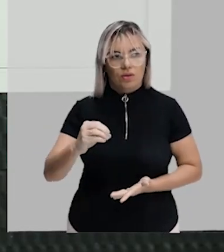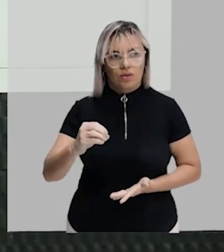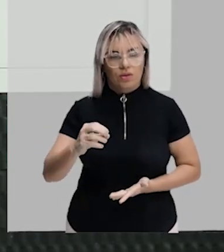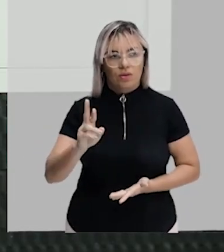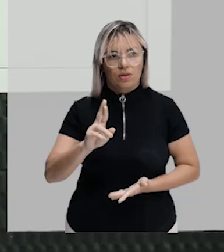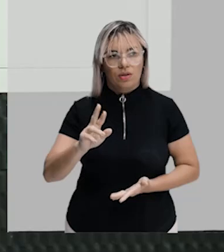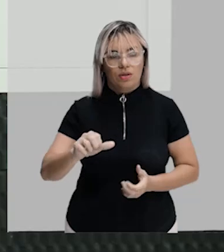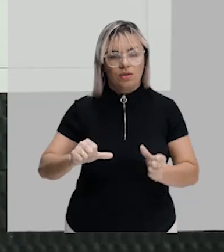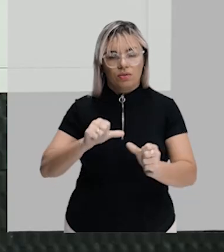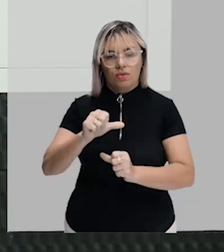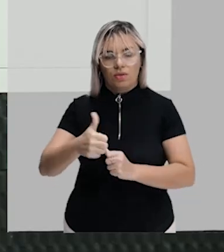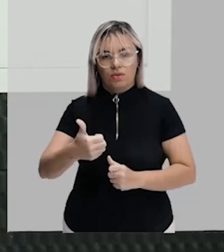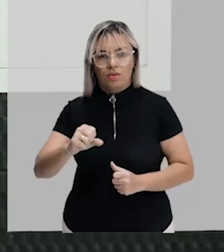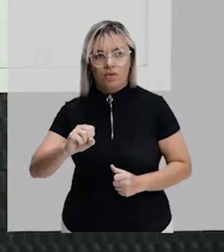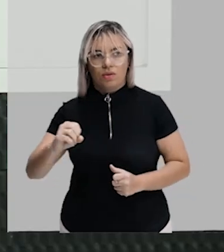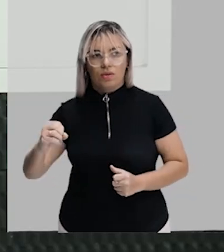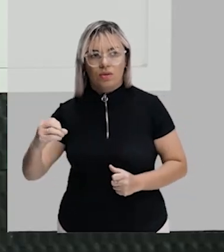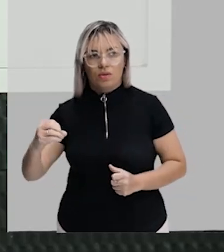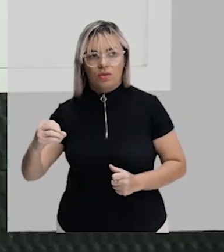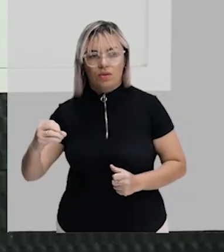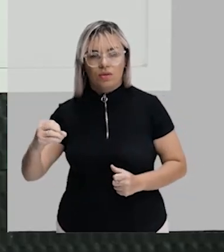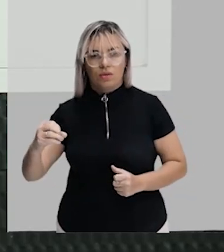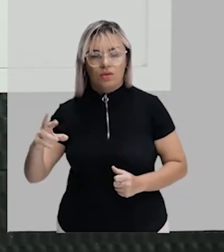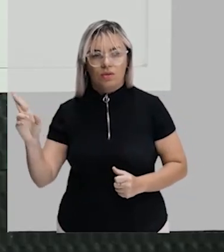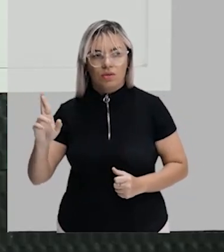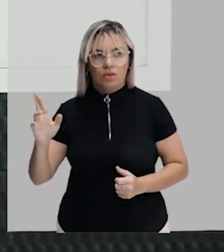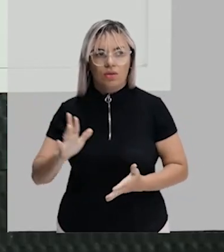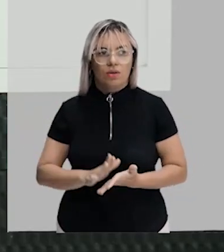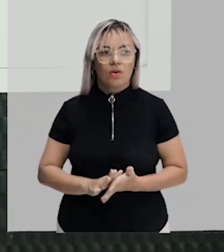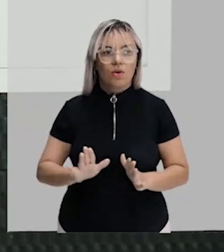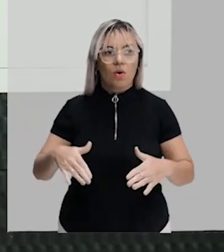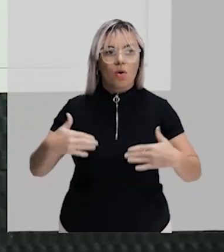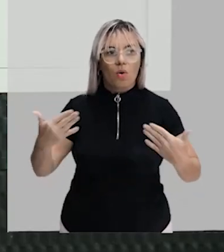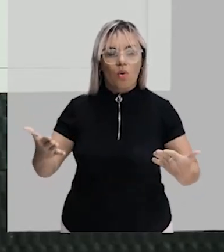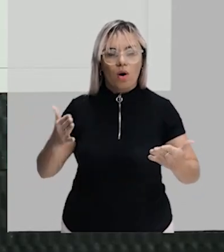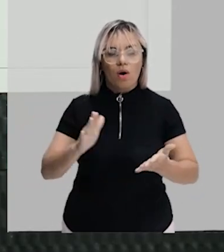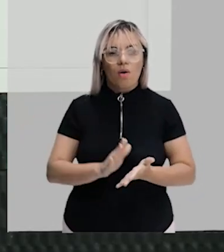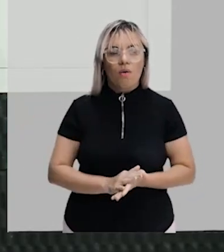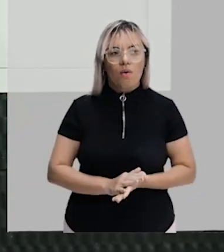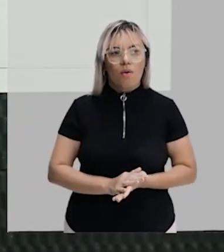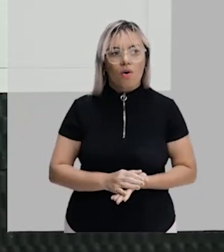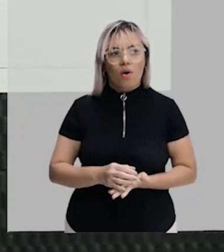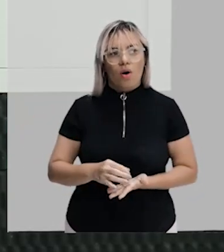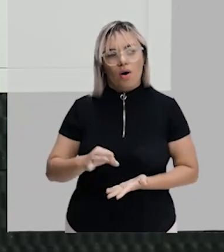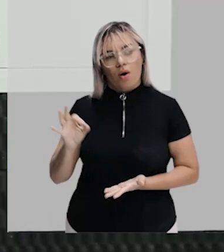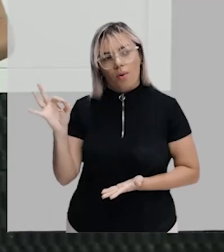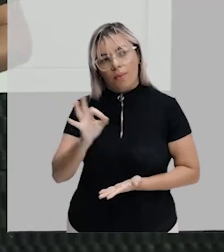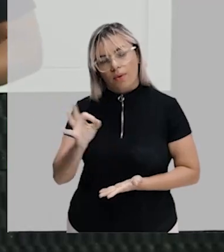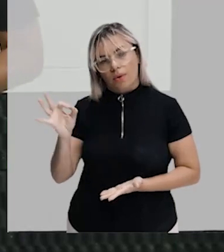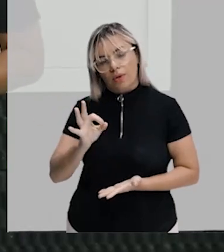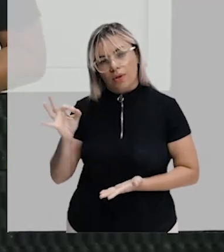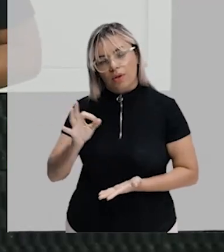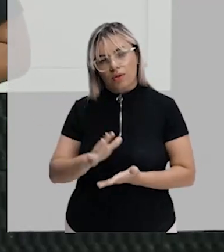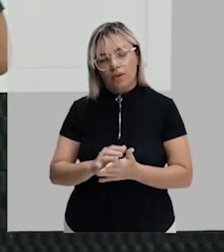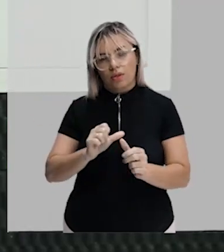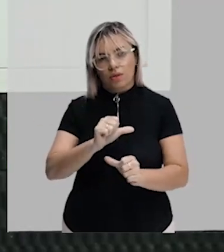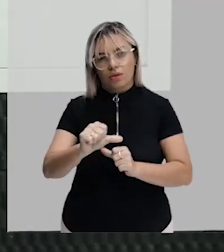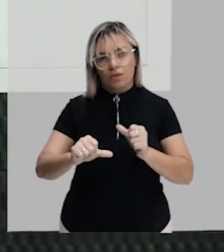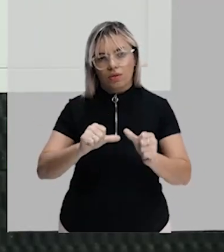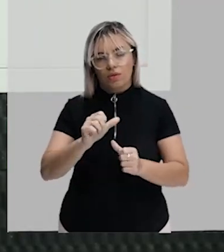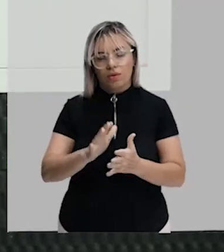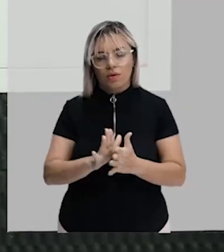1.800. Qual o percentual do reajuste? Tá? Ah, professor, eu poderia resolver isso aí por uma regra de